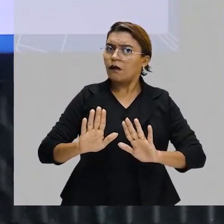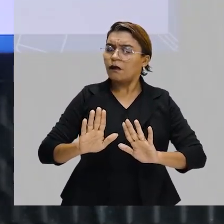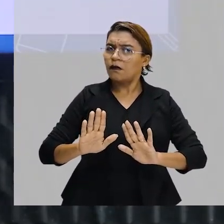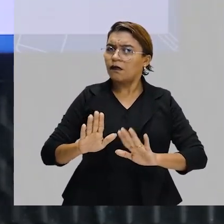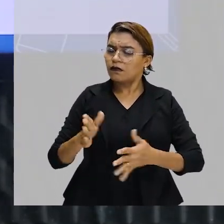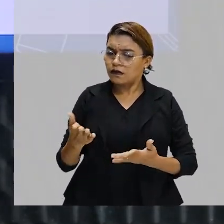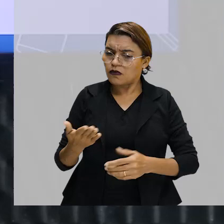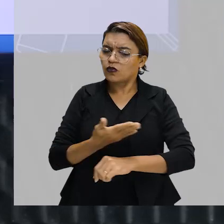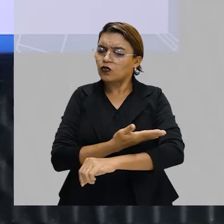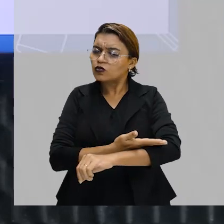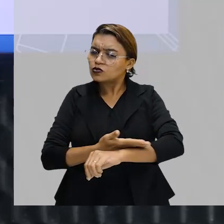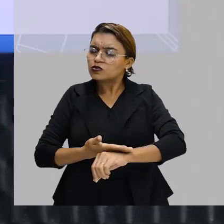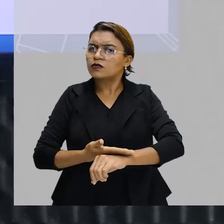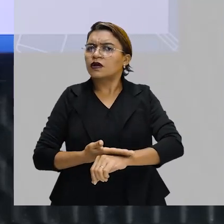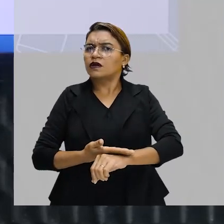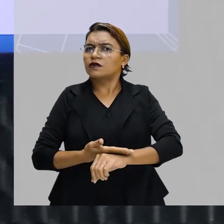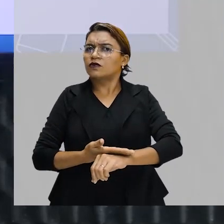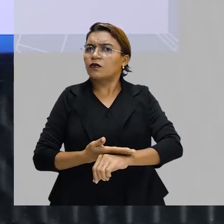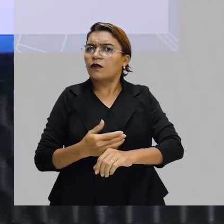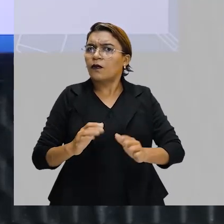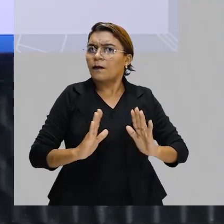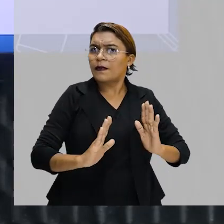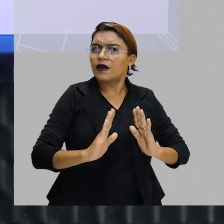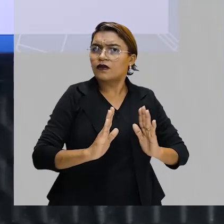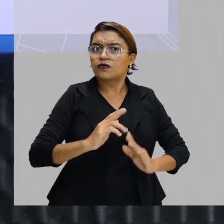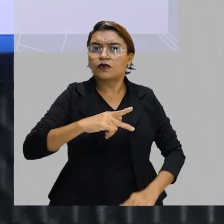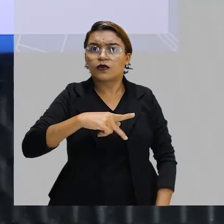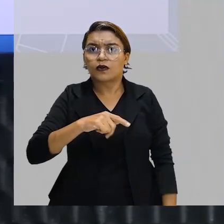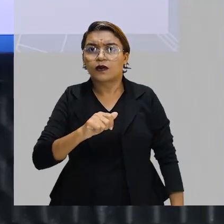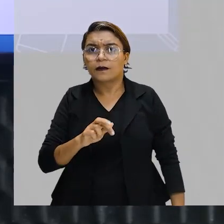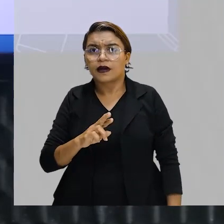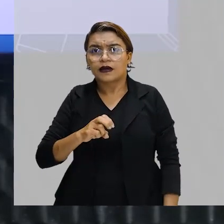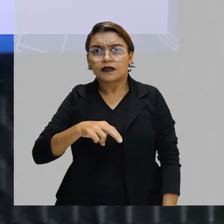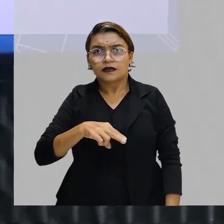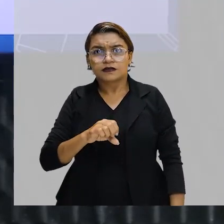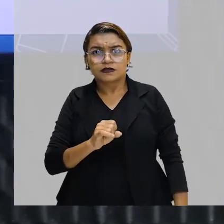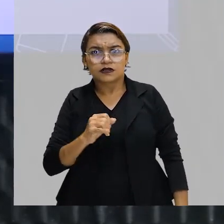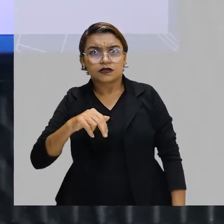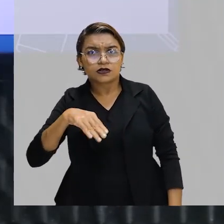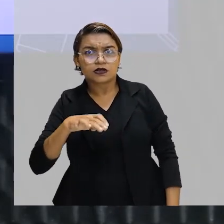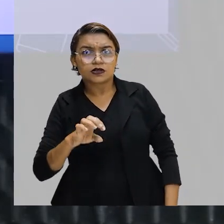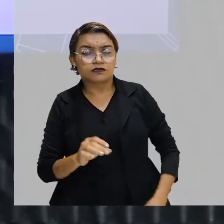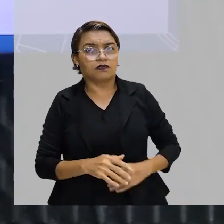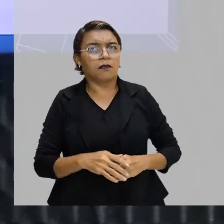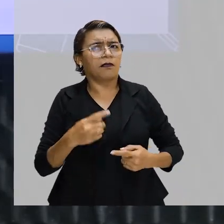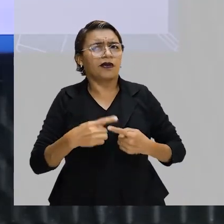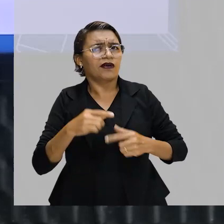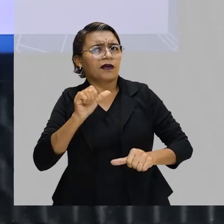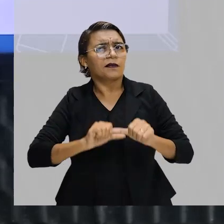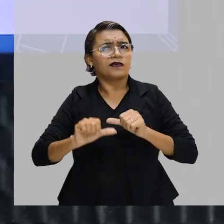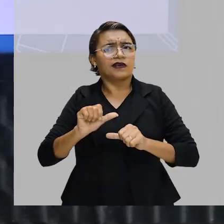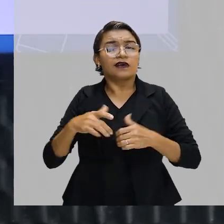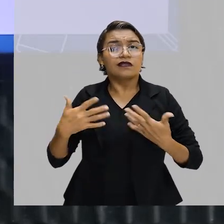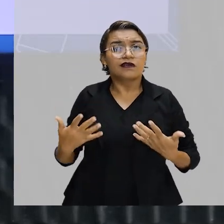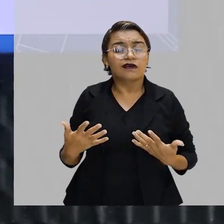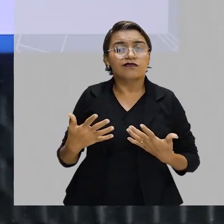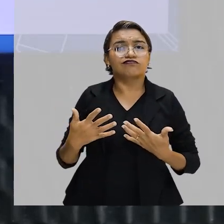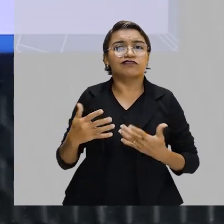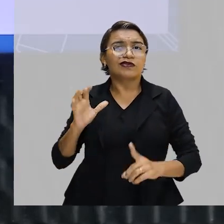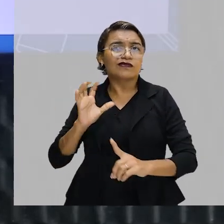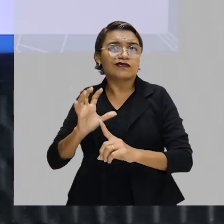aqui. Eu estou acostumado com o parnasianismo. Eu acho que isso aqui é interessante. Por que eu vou mudar? Então, traz o quê?